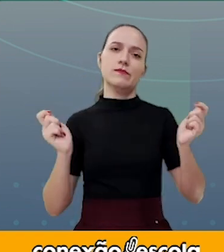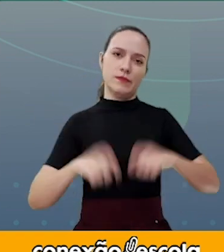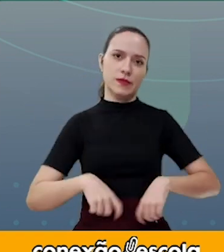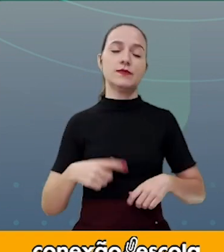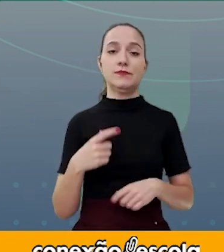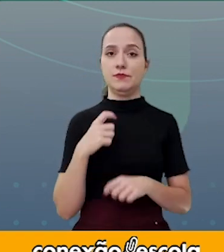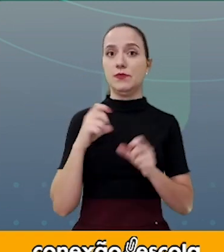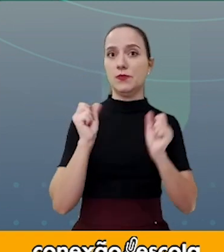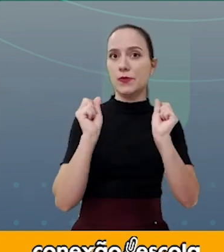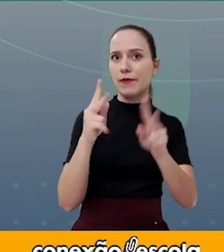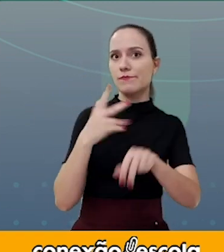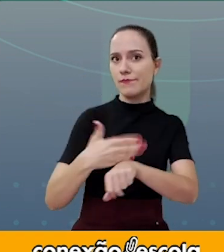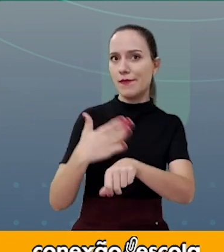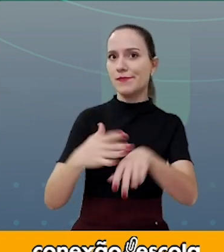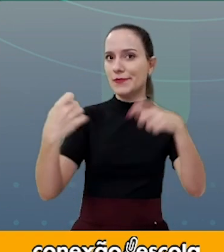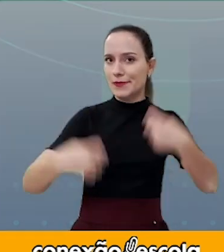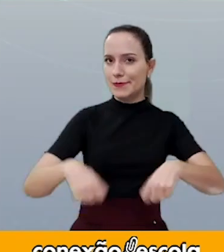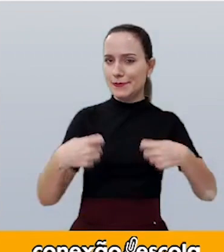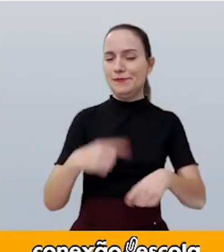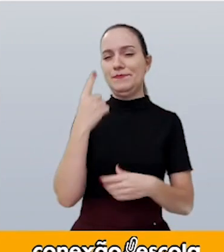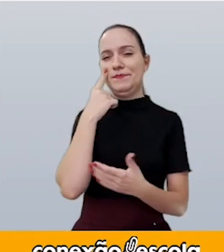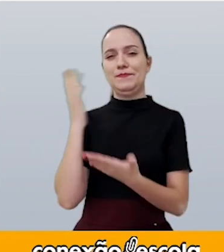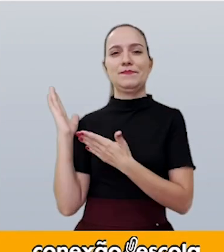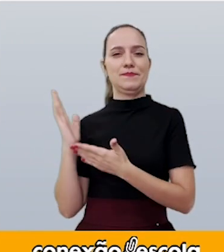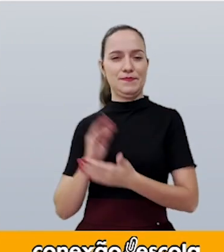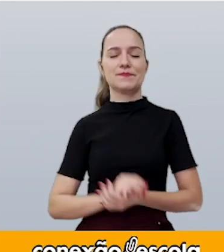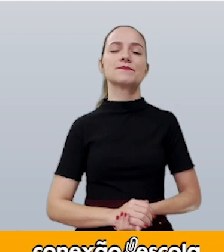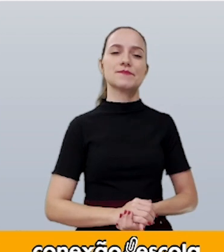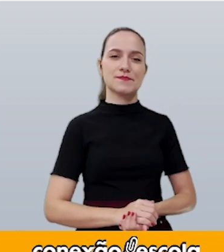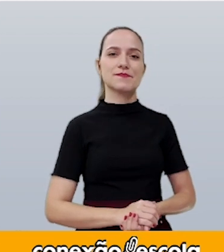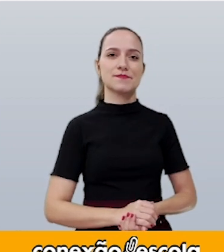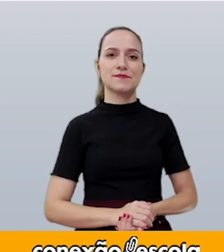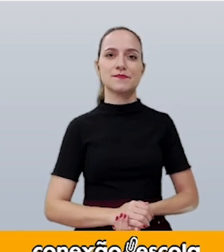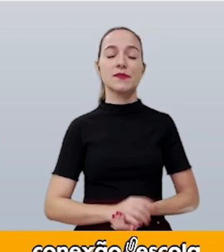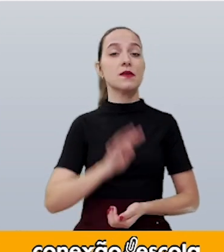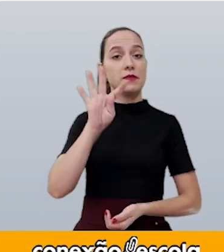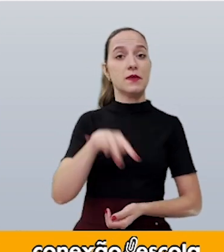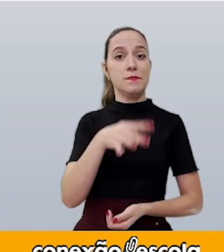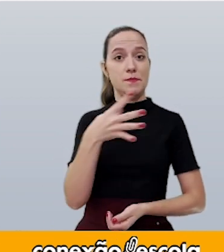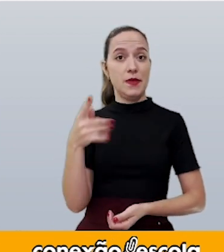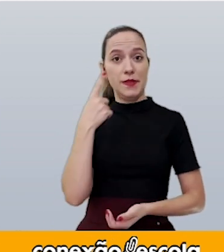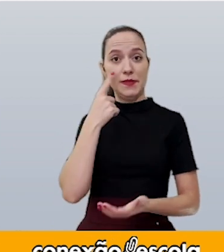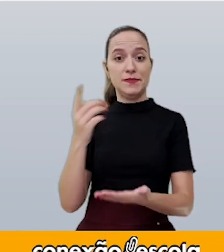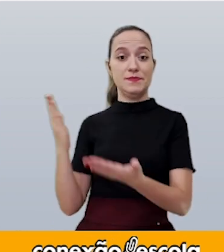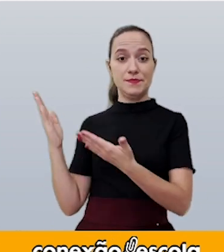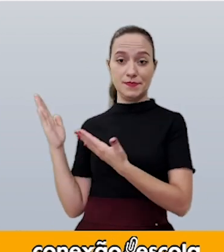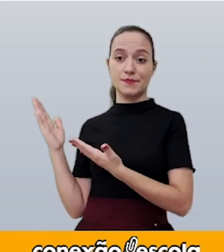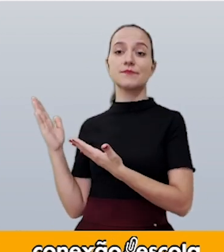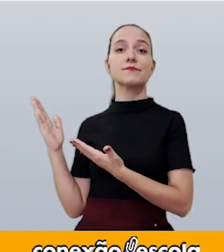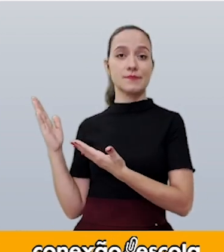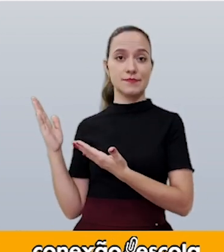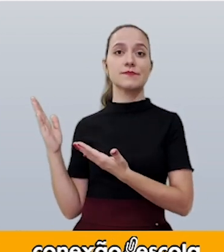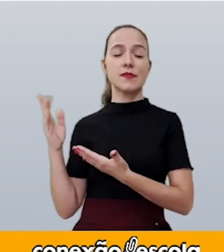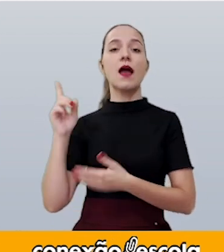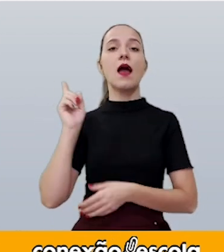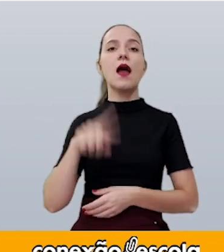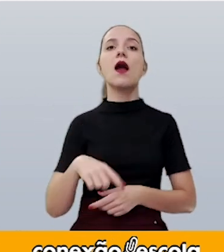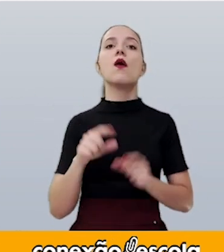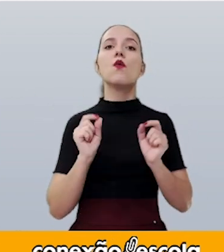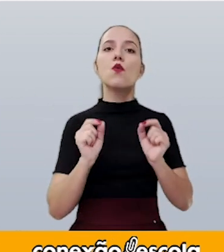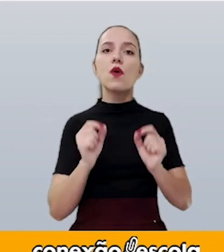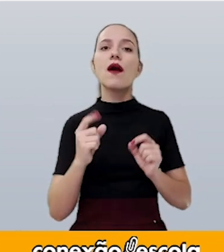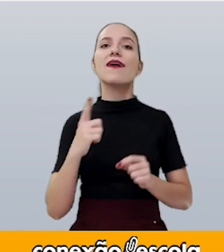aprendendo, combinado? Então veja só, nós temos aqui uma tabela, a tabela dos jogos da